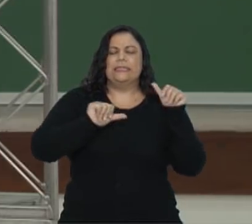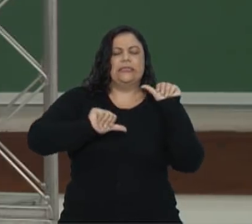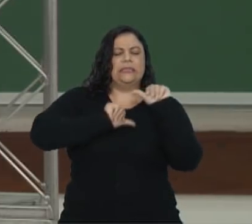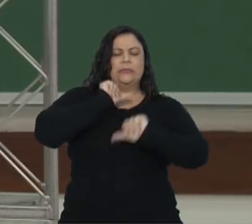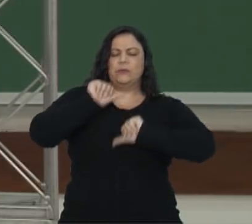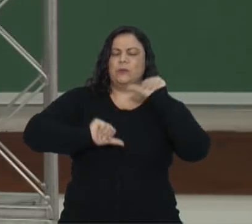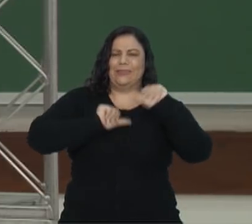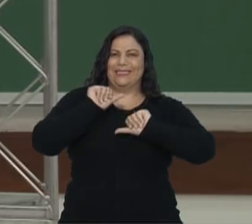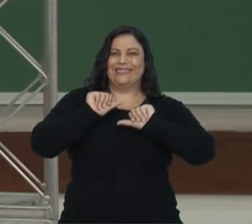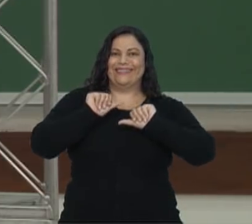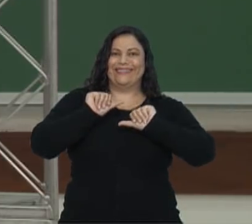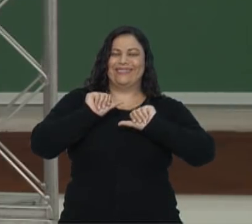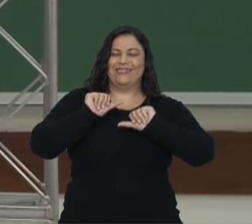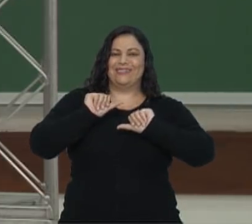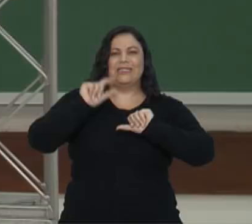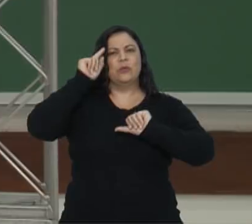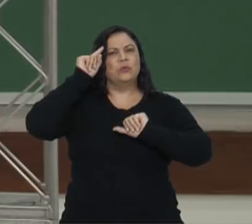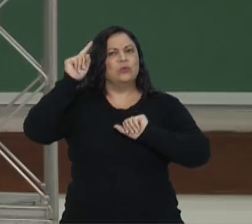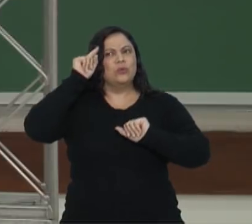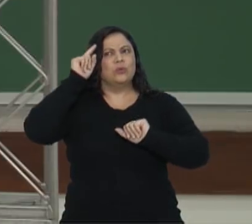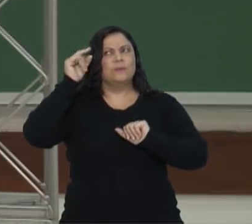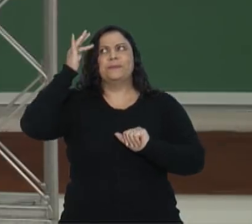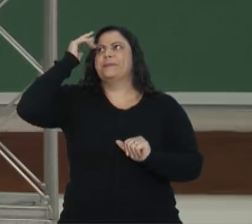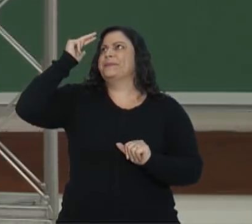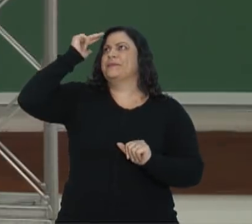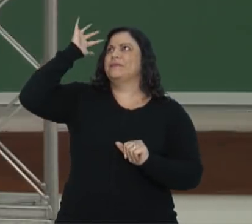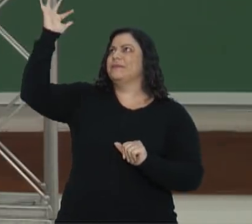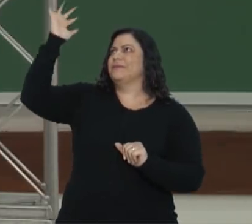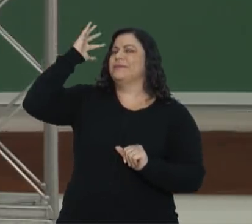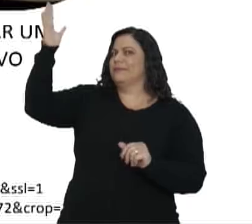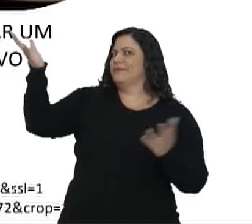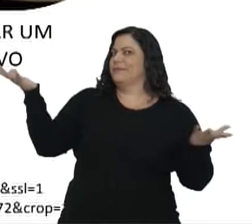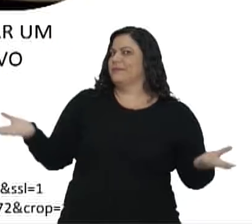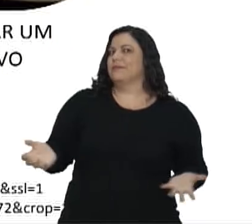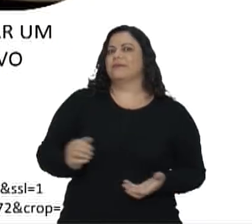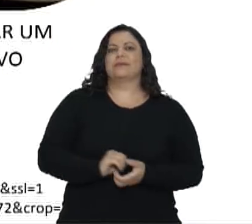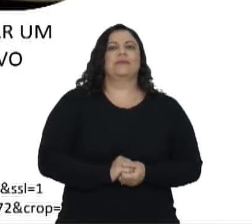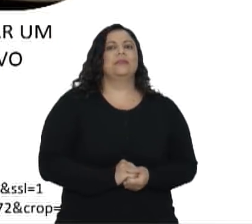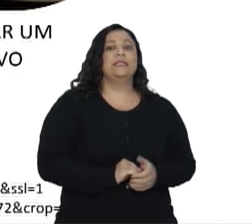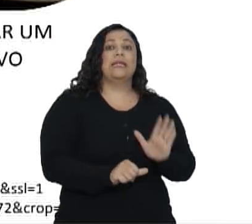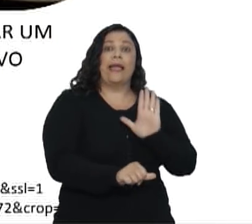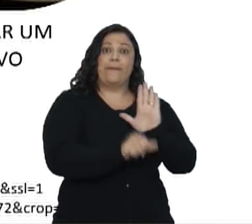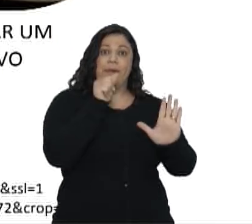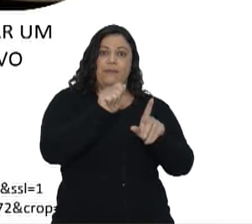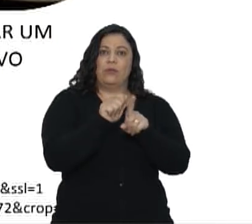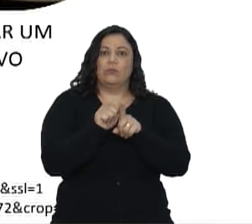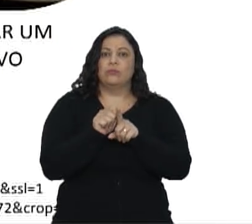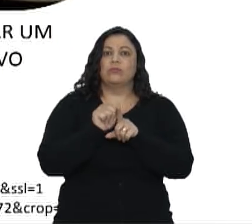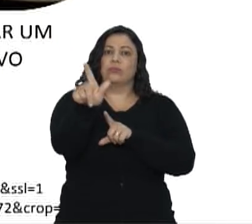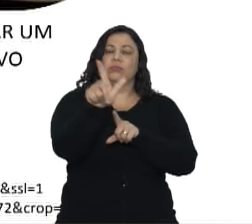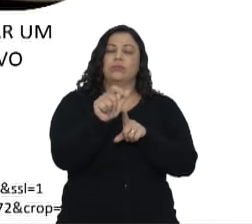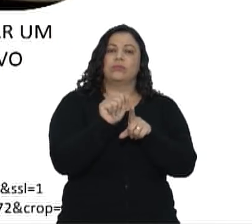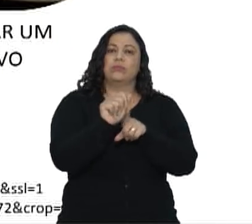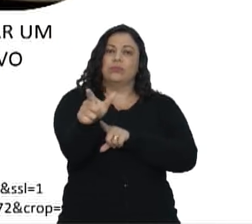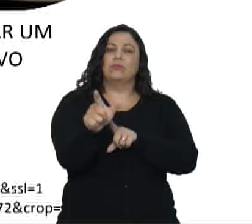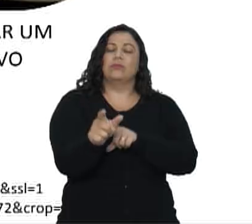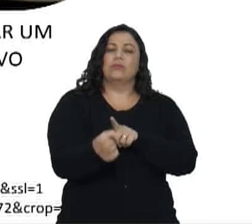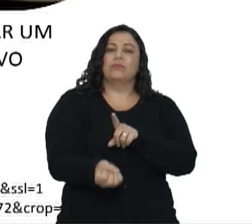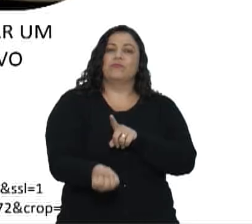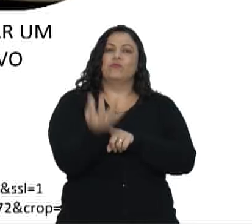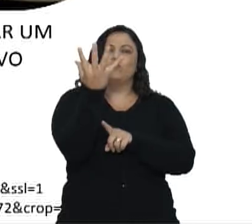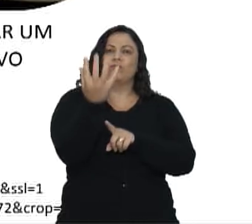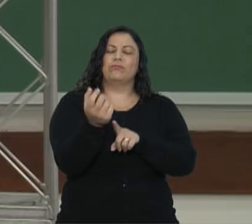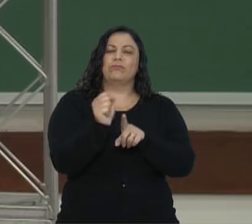transformações químicas no nosso cotidiano que a gente nem imagina. A primeira, acender um fósforo. Então quando a gente tem o palito